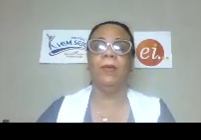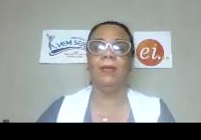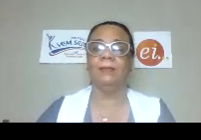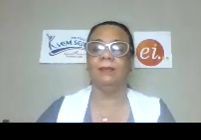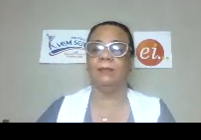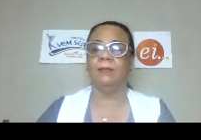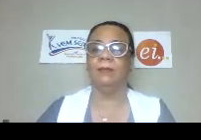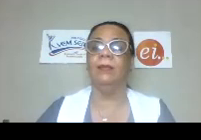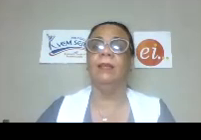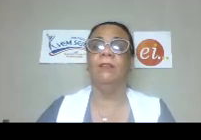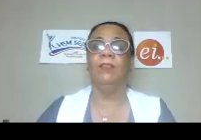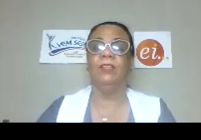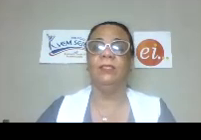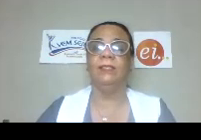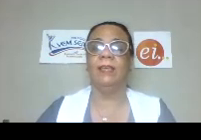Quatro peças.